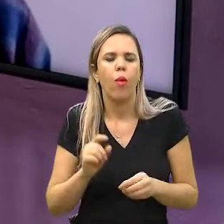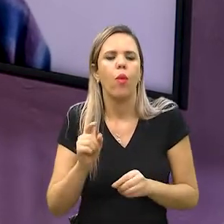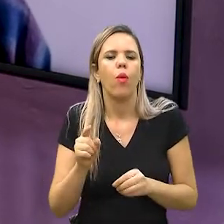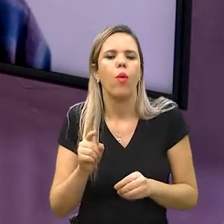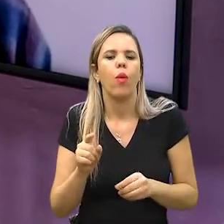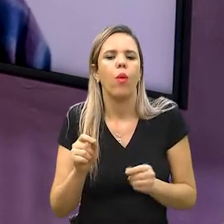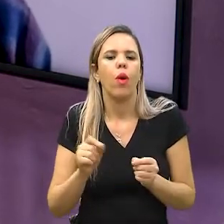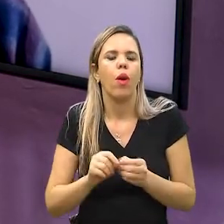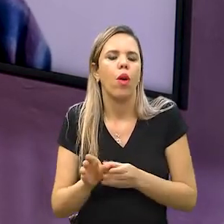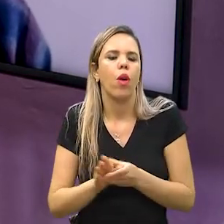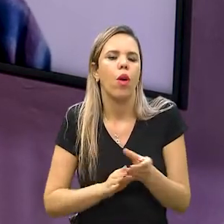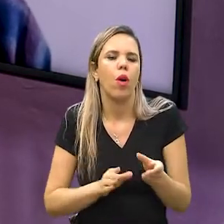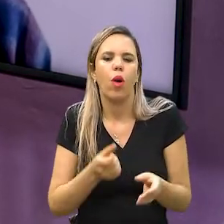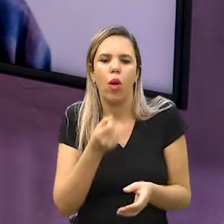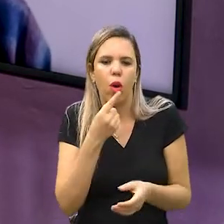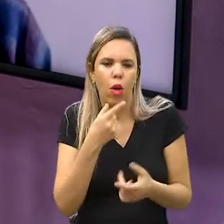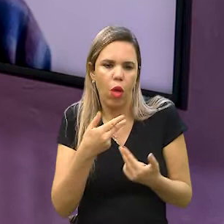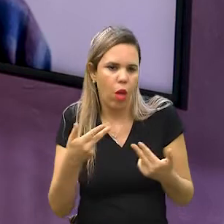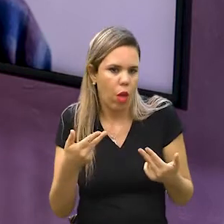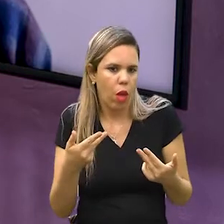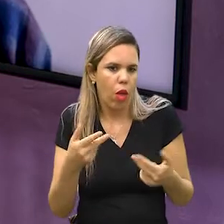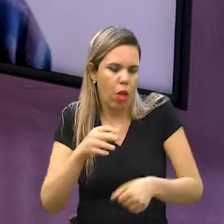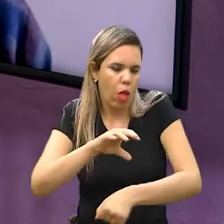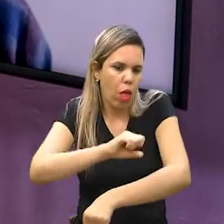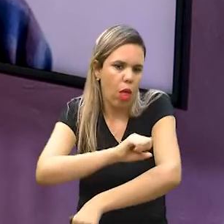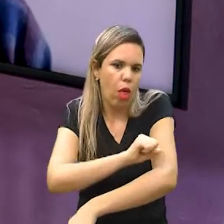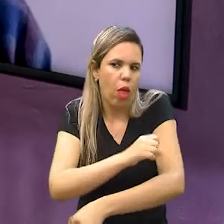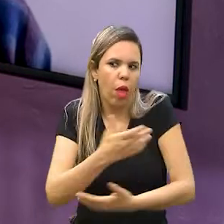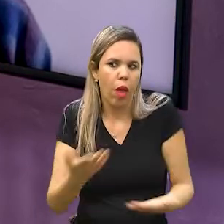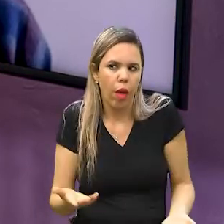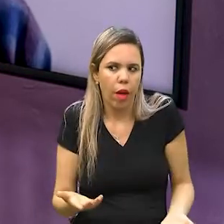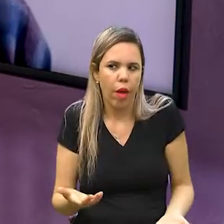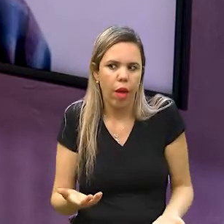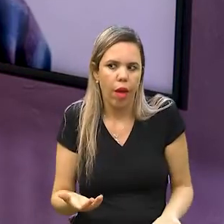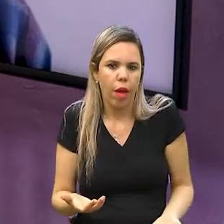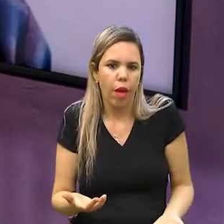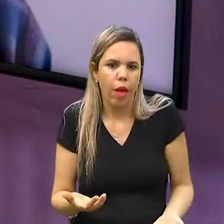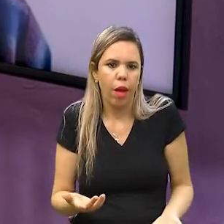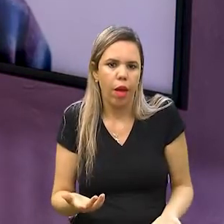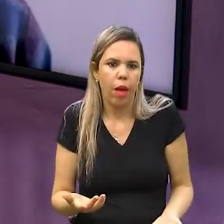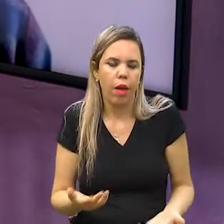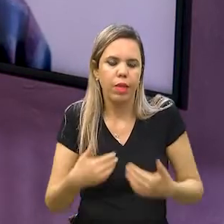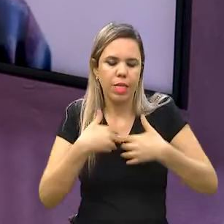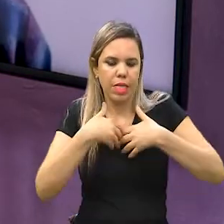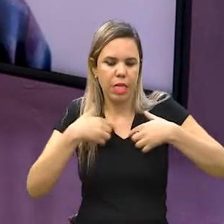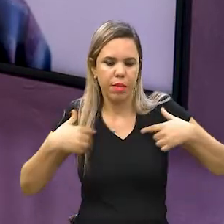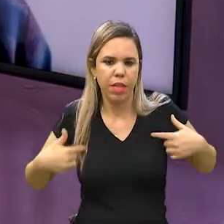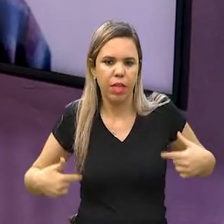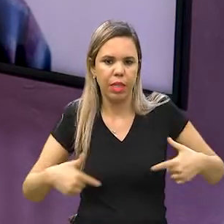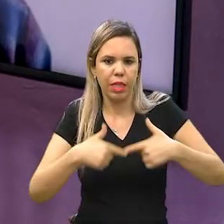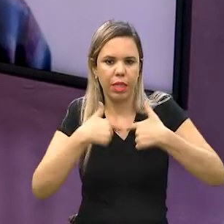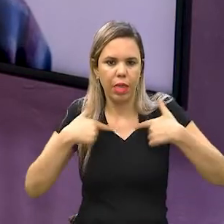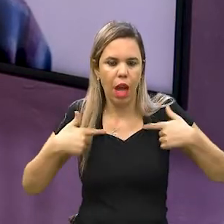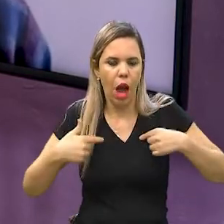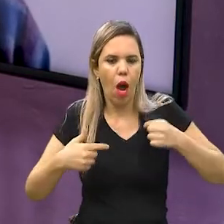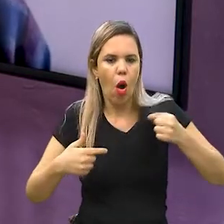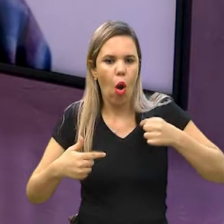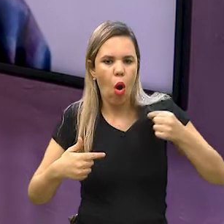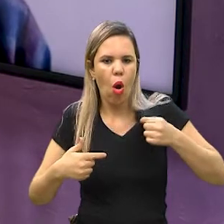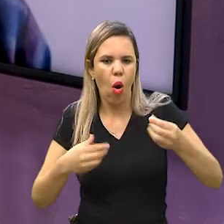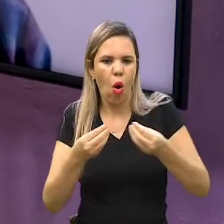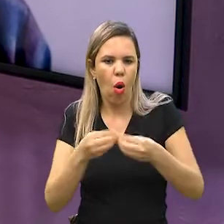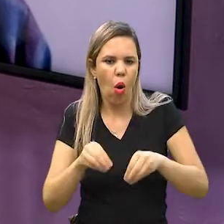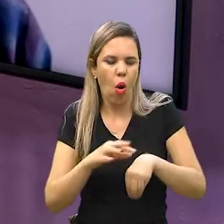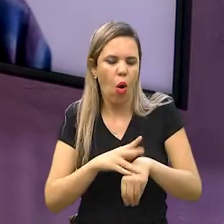é indicado? O senhor falou aí, toma medicação, pomada, mas ali está no tórax, como o senhor disse, A